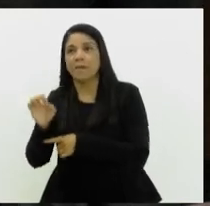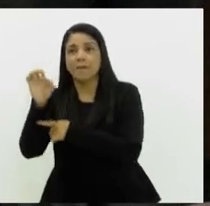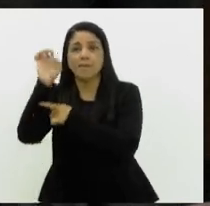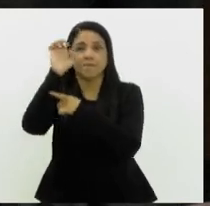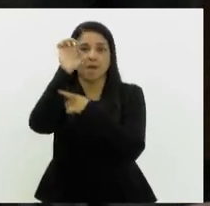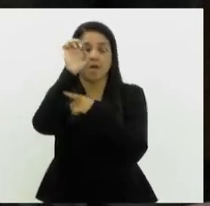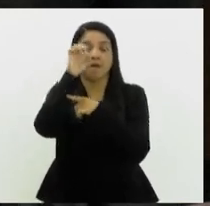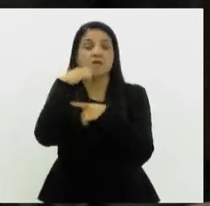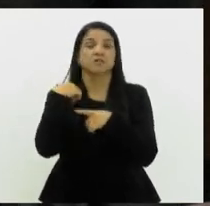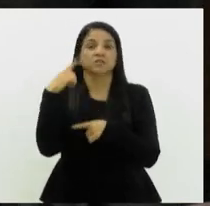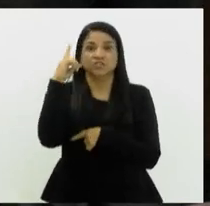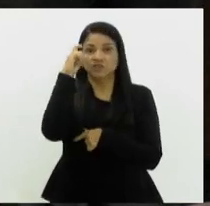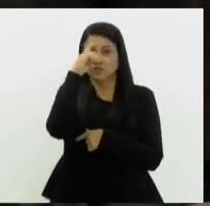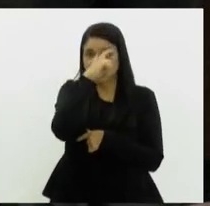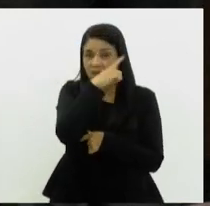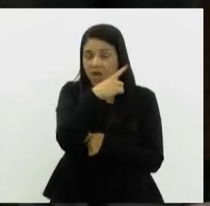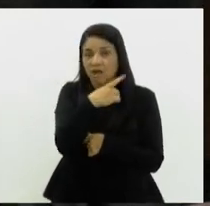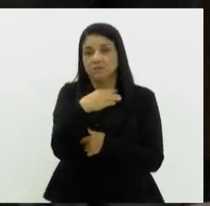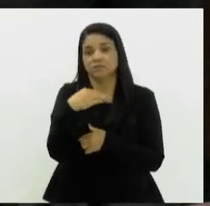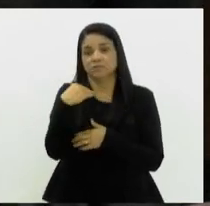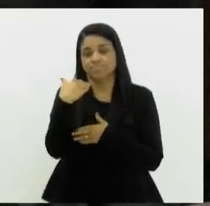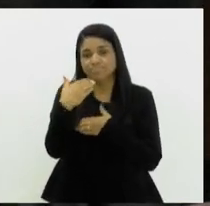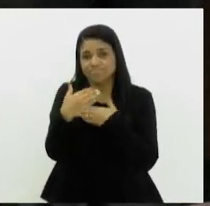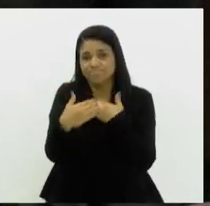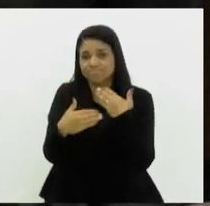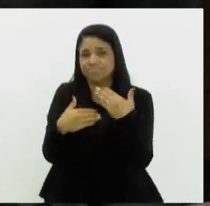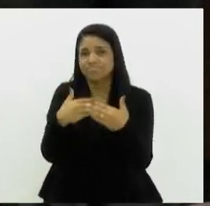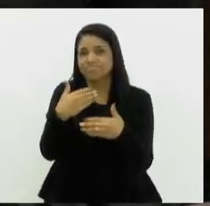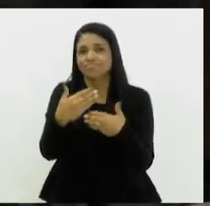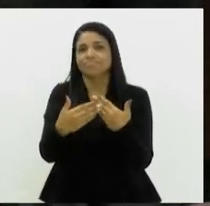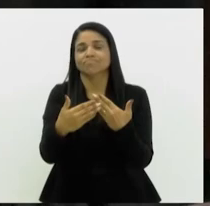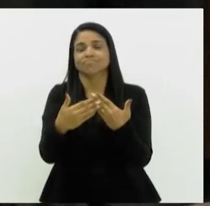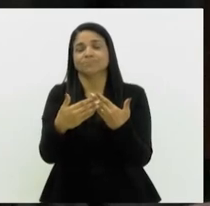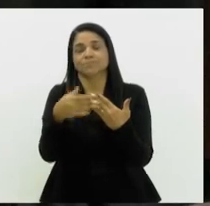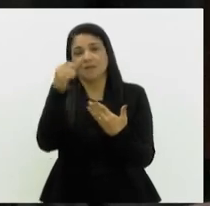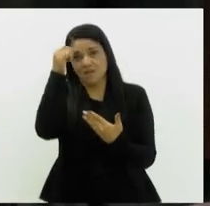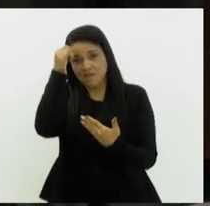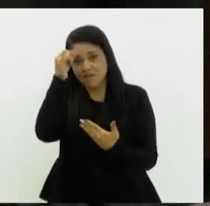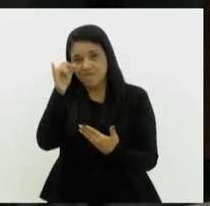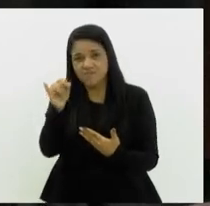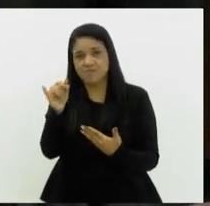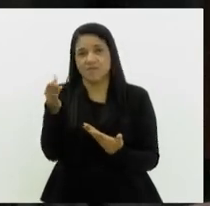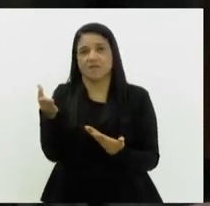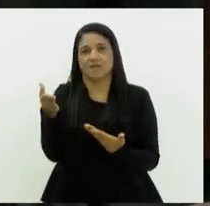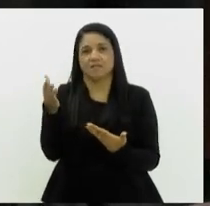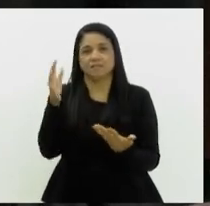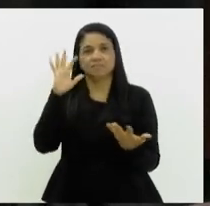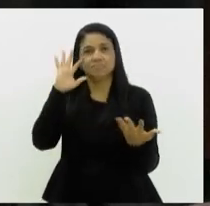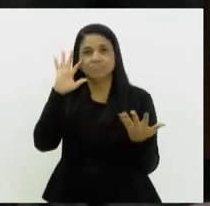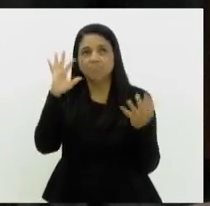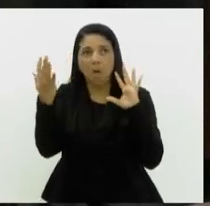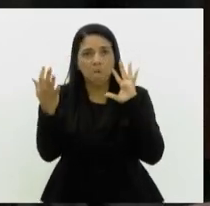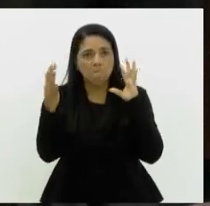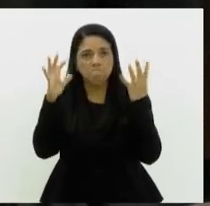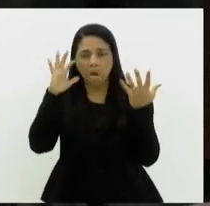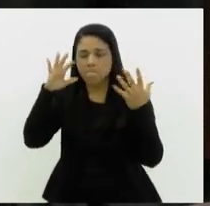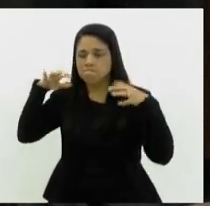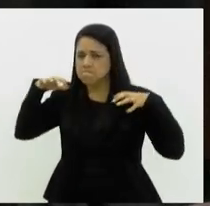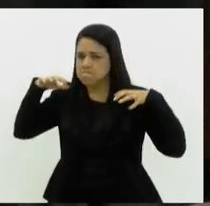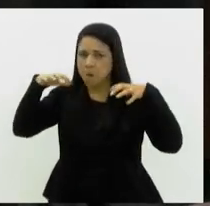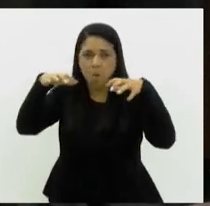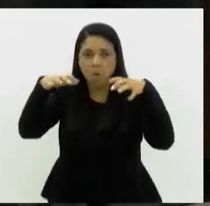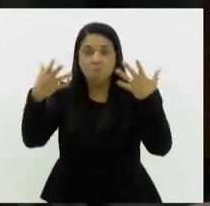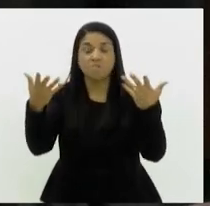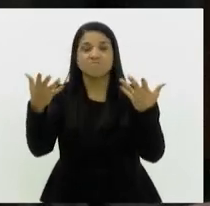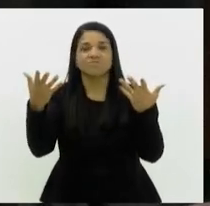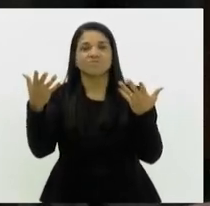passam por dificuldades na hora da reconstrução, na hora da prevenção a esses cada vez mais graves fenômenos